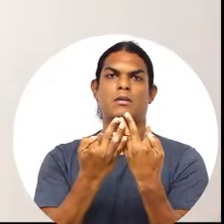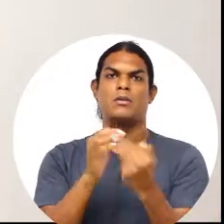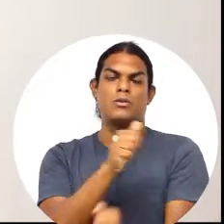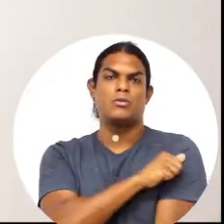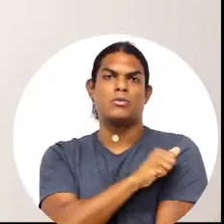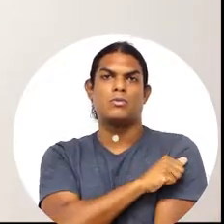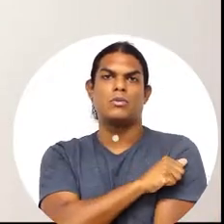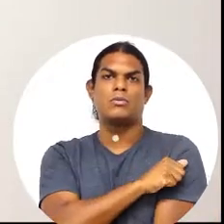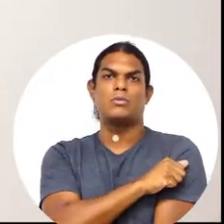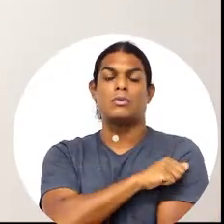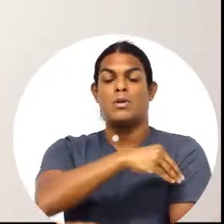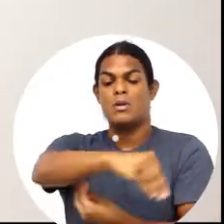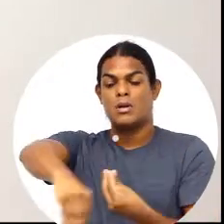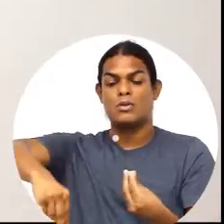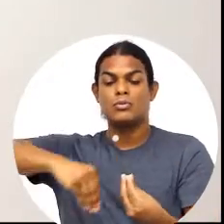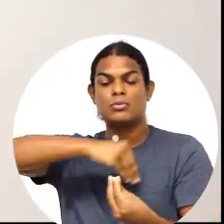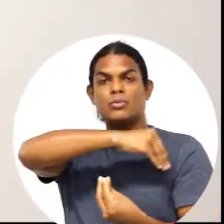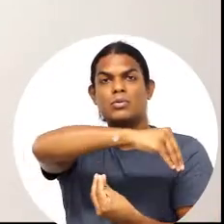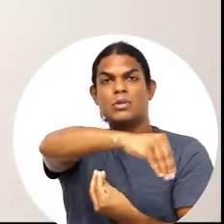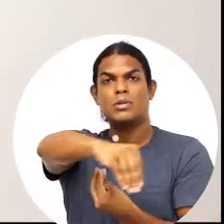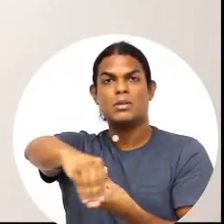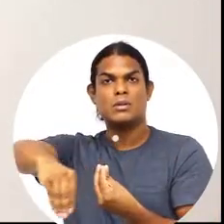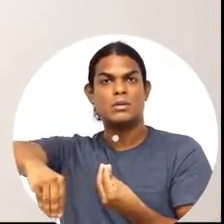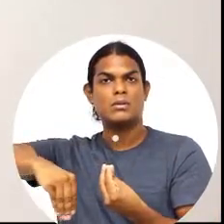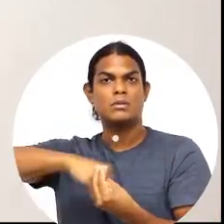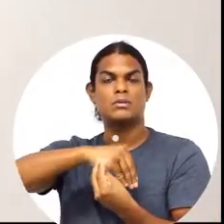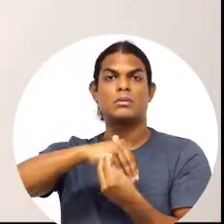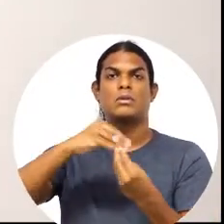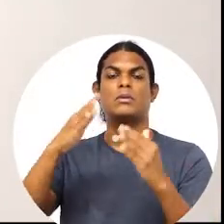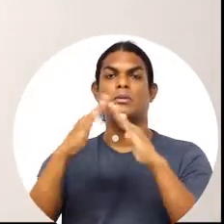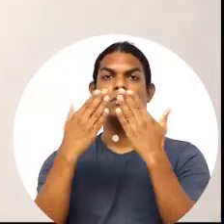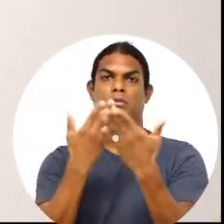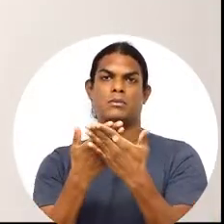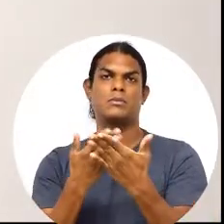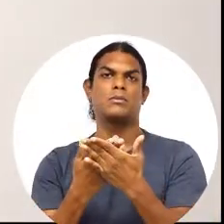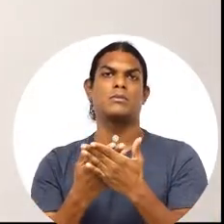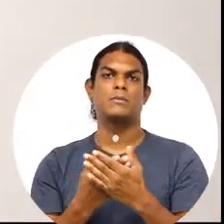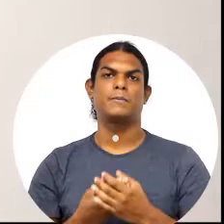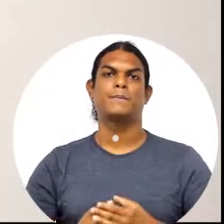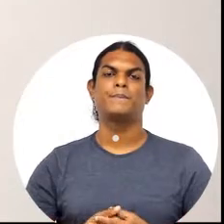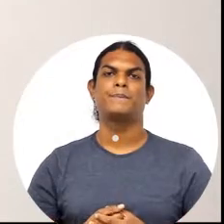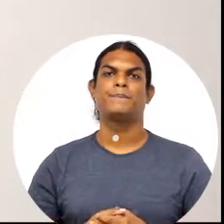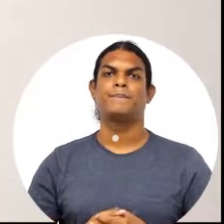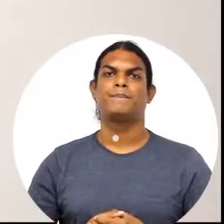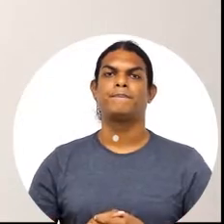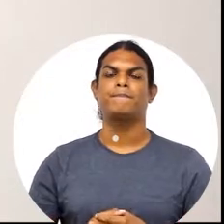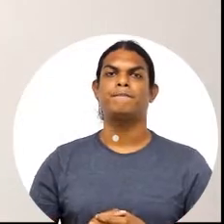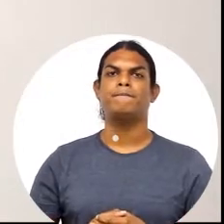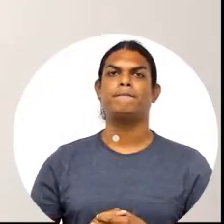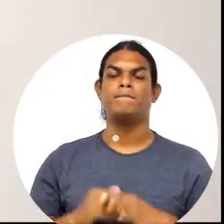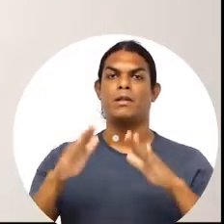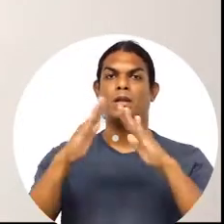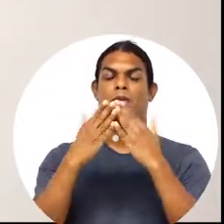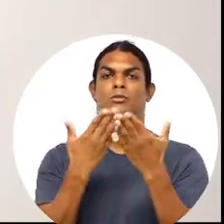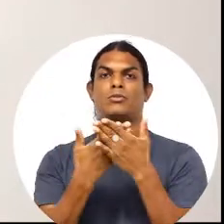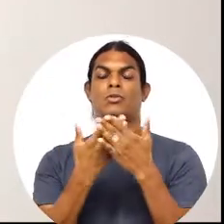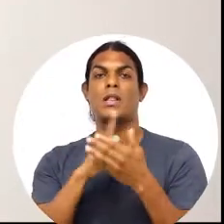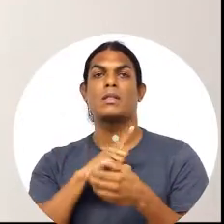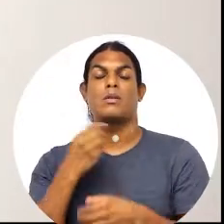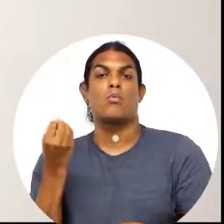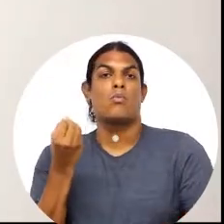locais de trabalho. A escola passa a ter uma nova cara, uma nova roupagem de ator